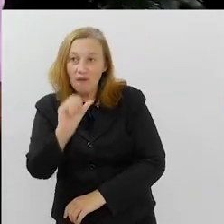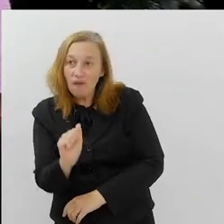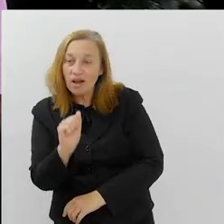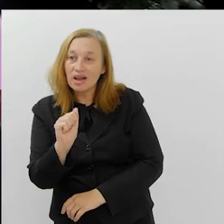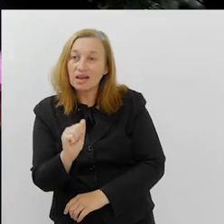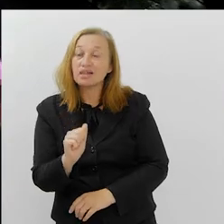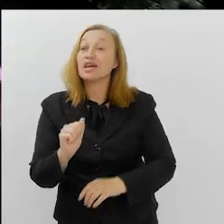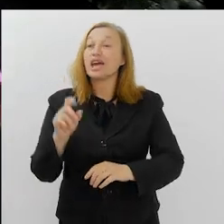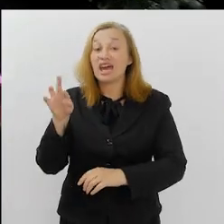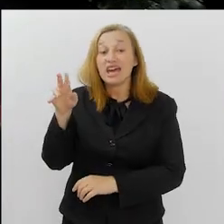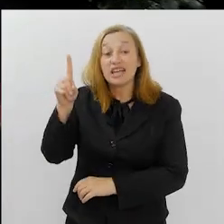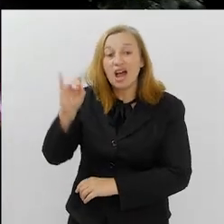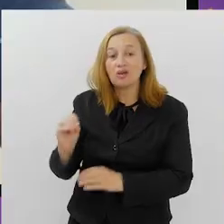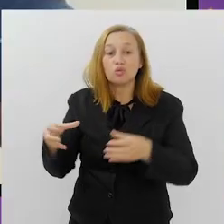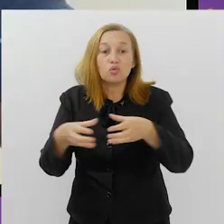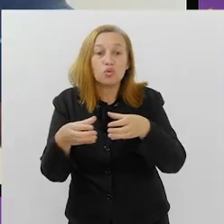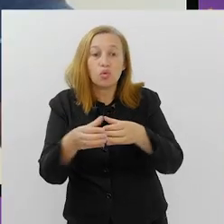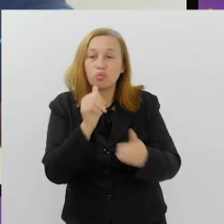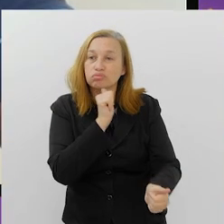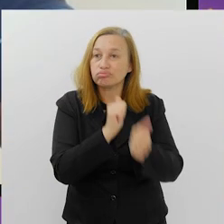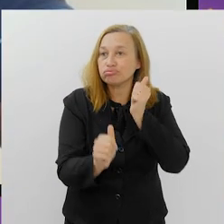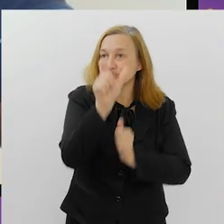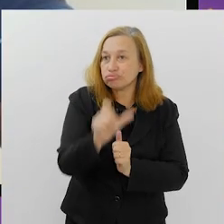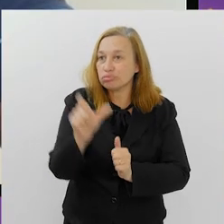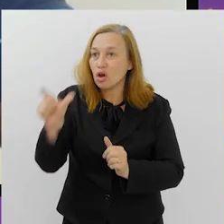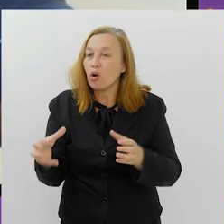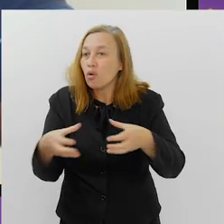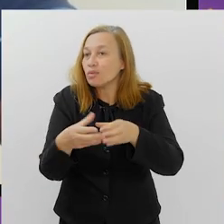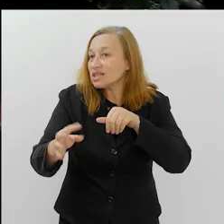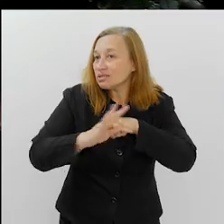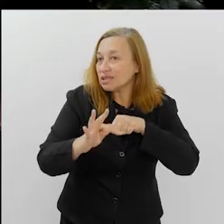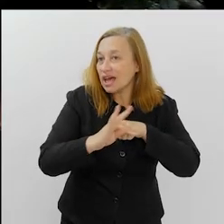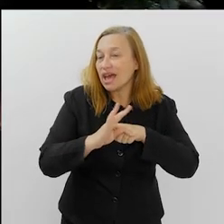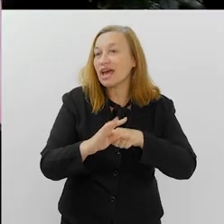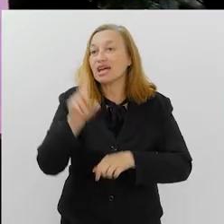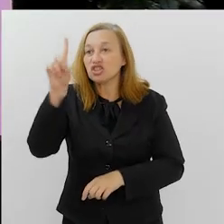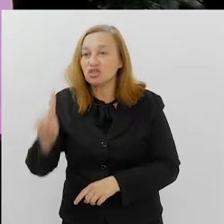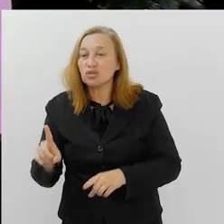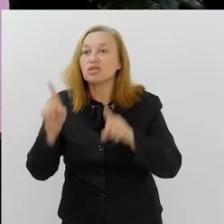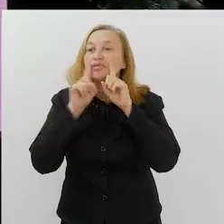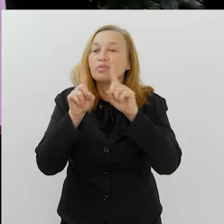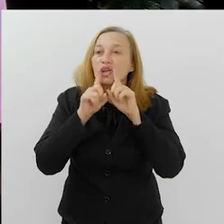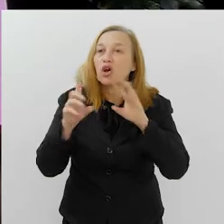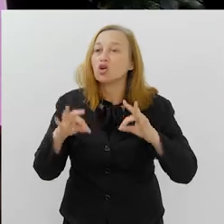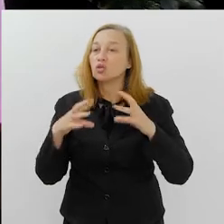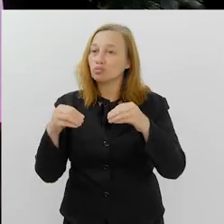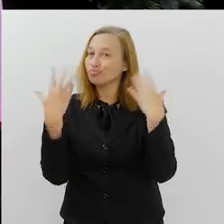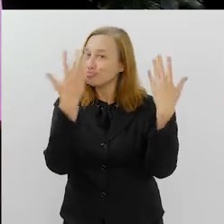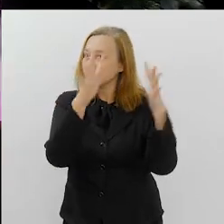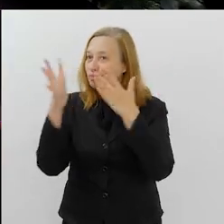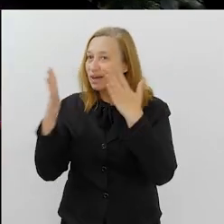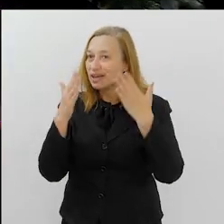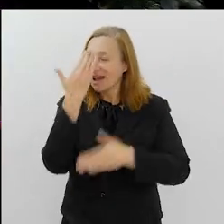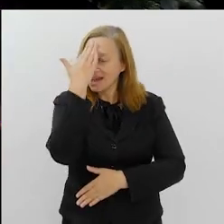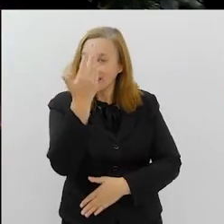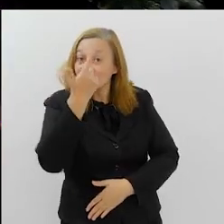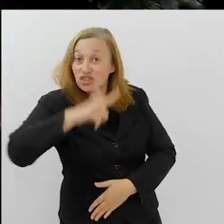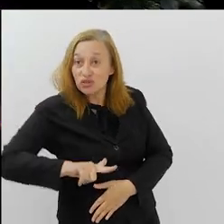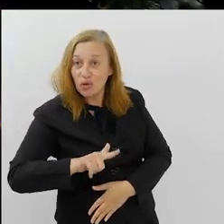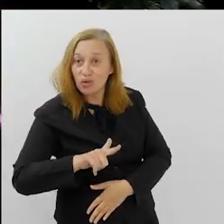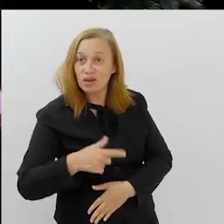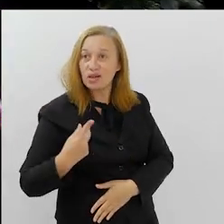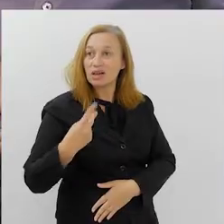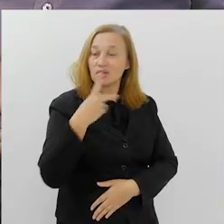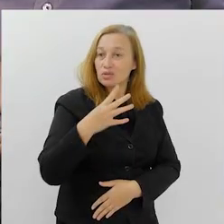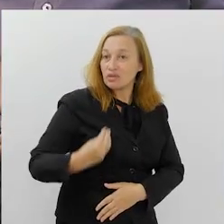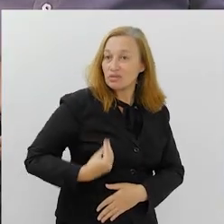o treinador campeão, o grupo de jogadores, a comissão técnica, a diretoria do Maricá, todos de parabéns. Agradeço mais